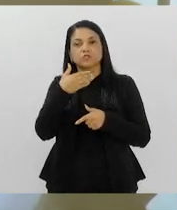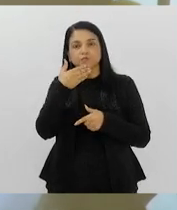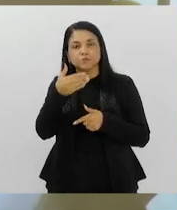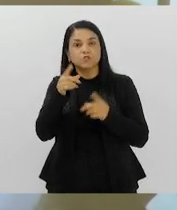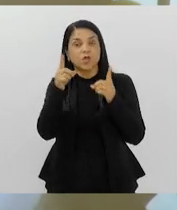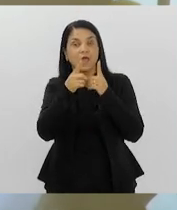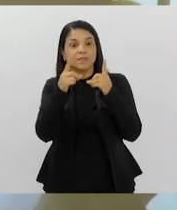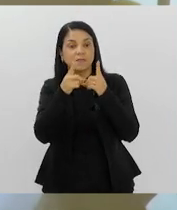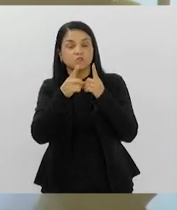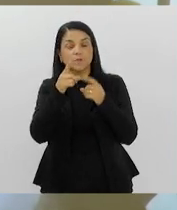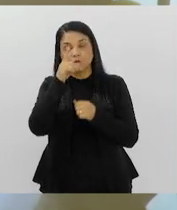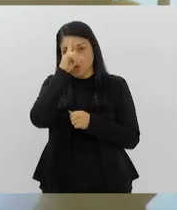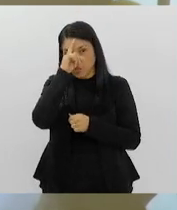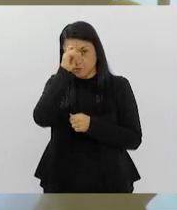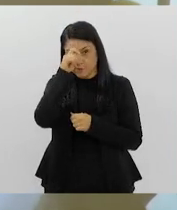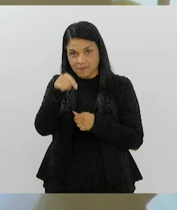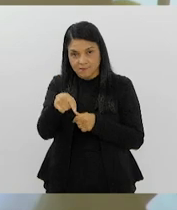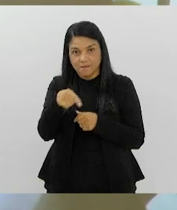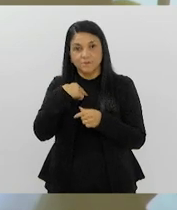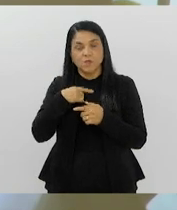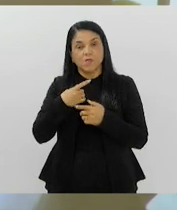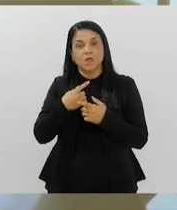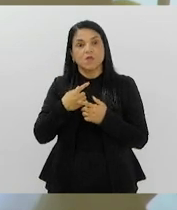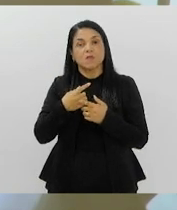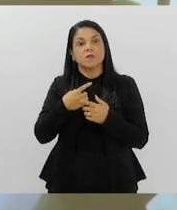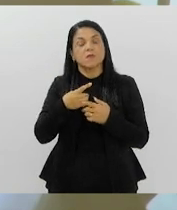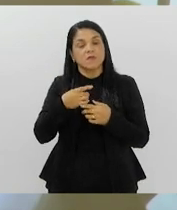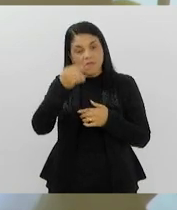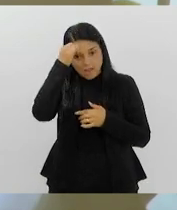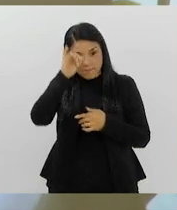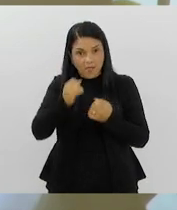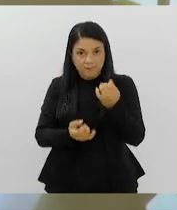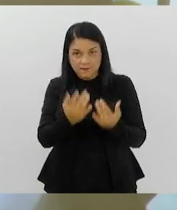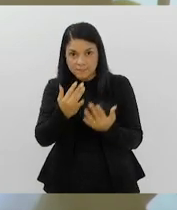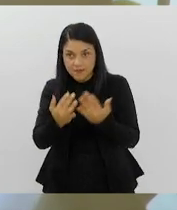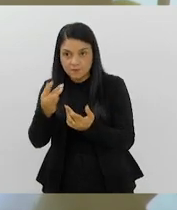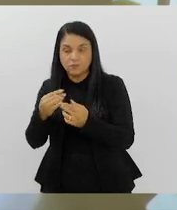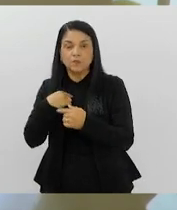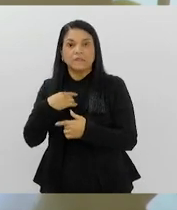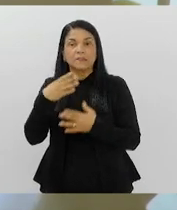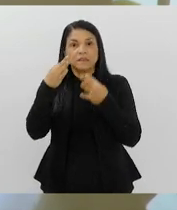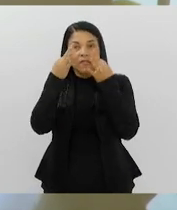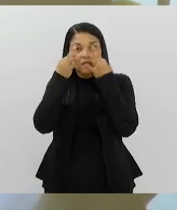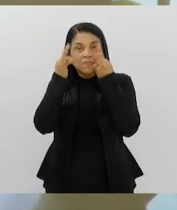pré-hospitalar, combate a princípios de incêndio. E quantos testemunhos